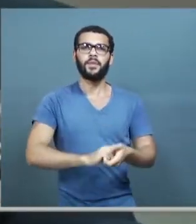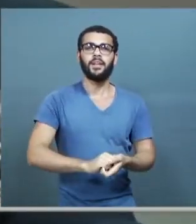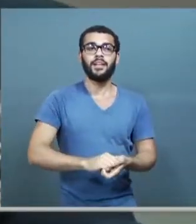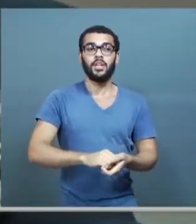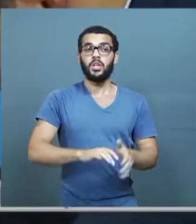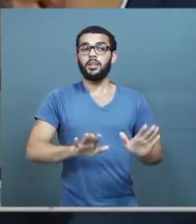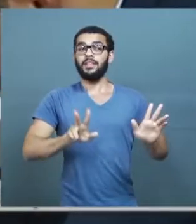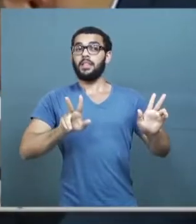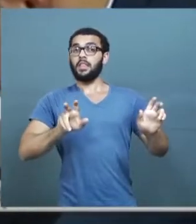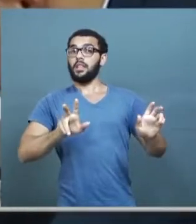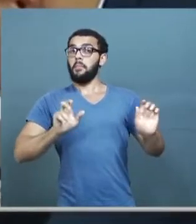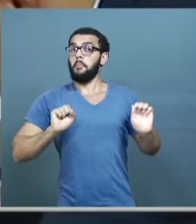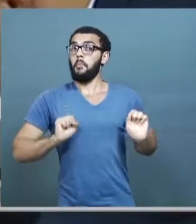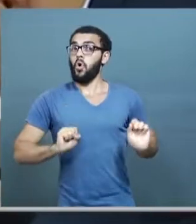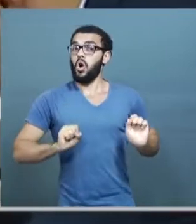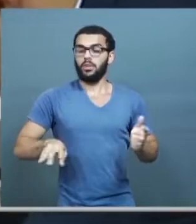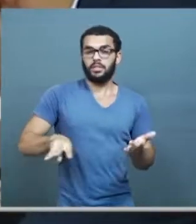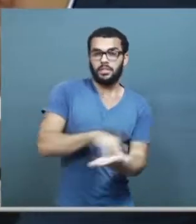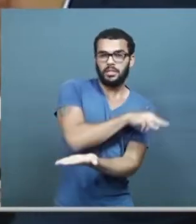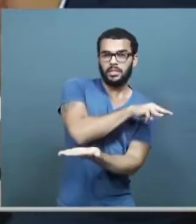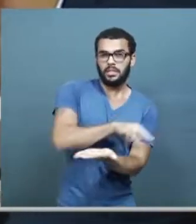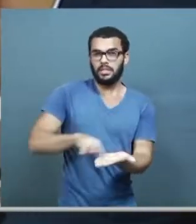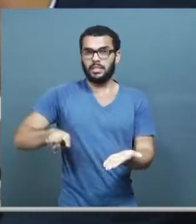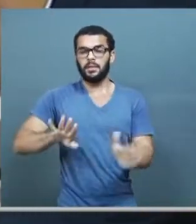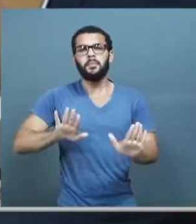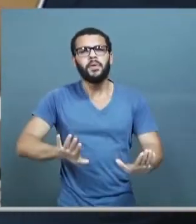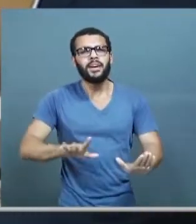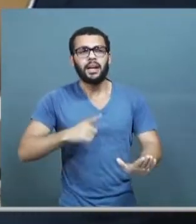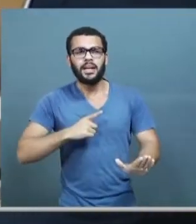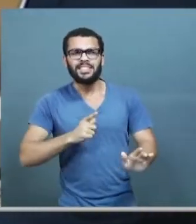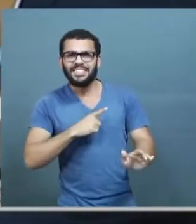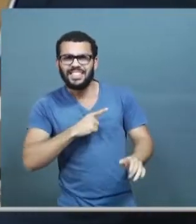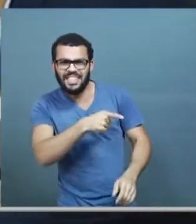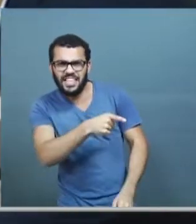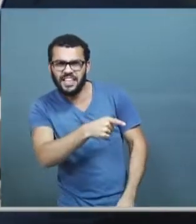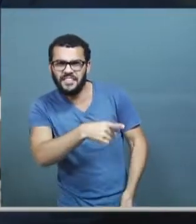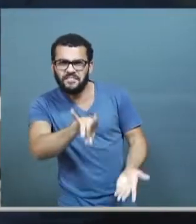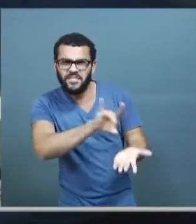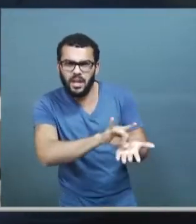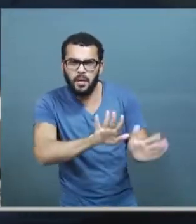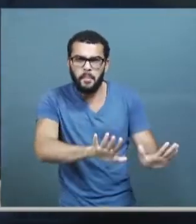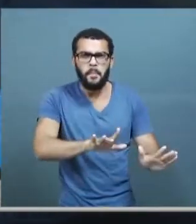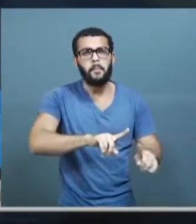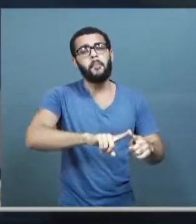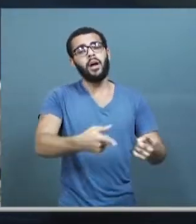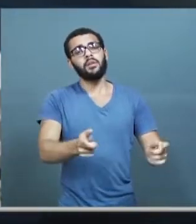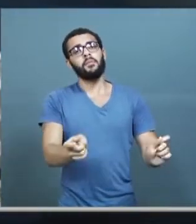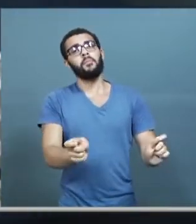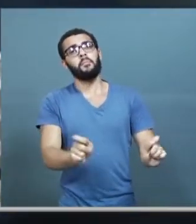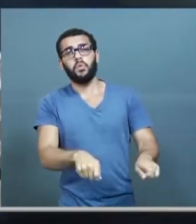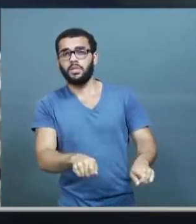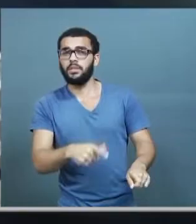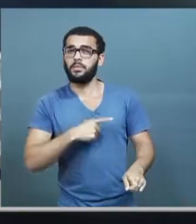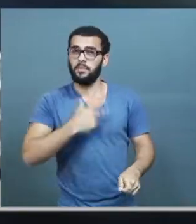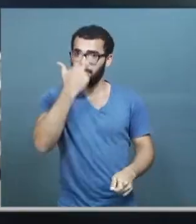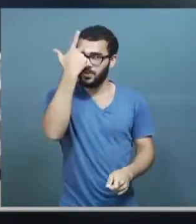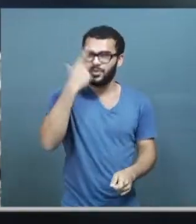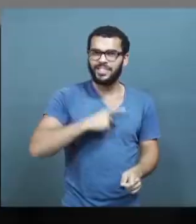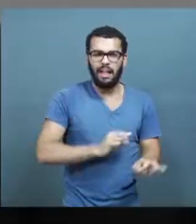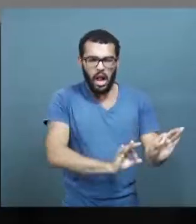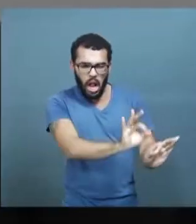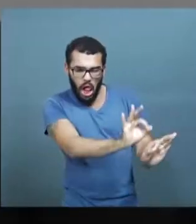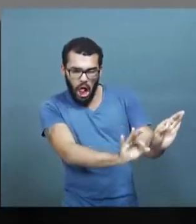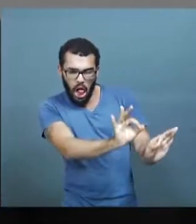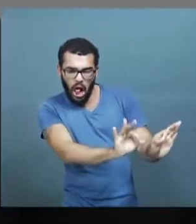supostas mensagens. Ainda que tenha alguma coisa ali verdadeira, essas mensagens podem ser total ou parcialmente